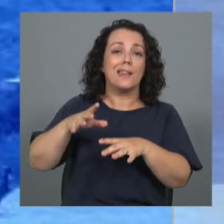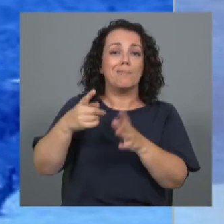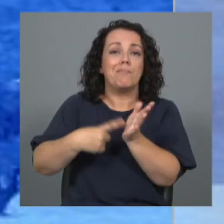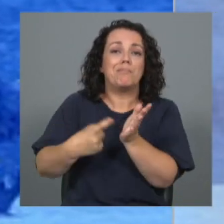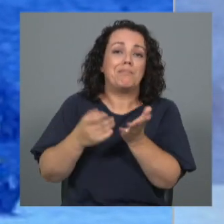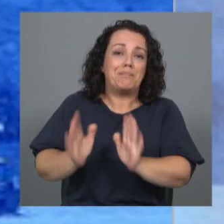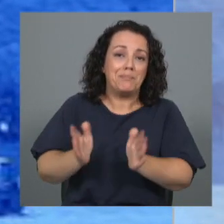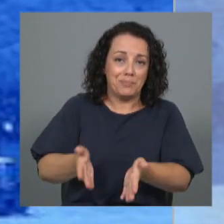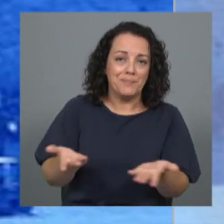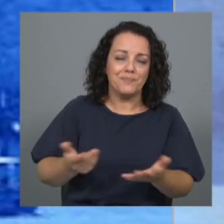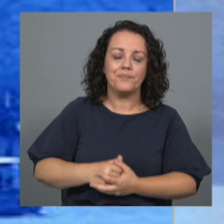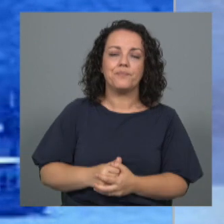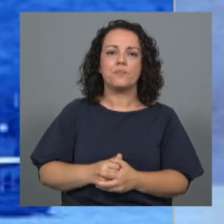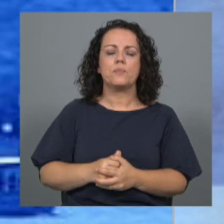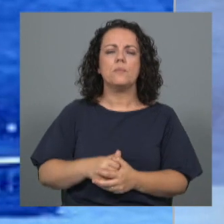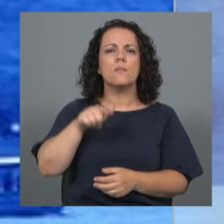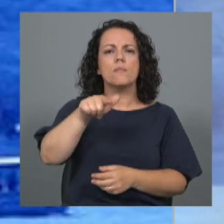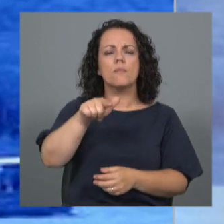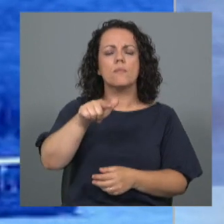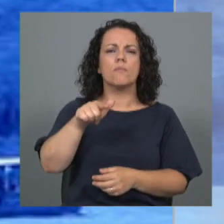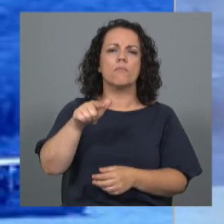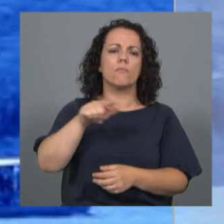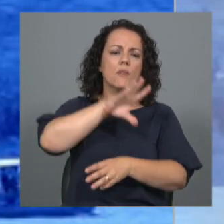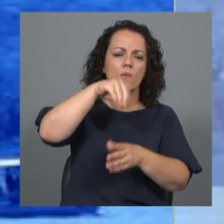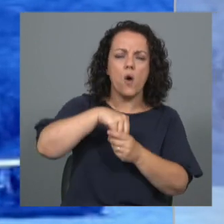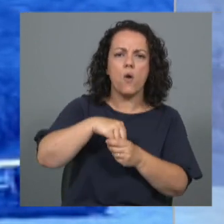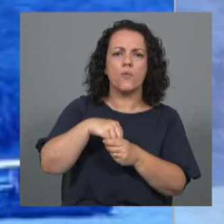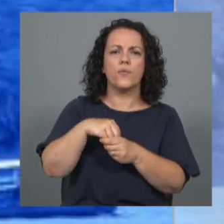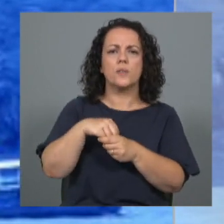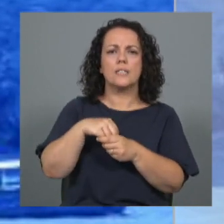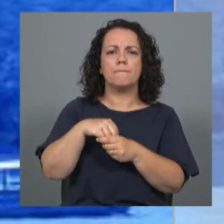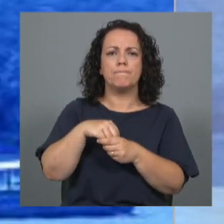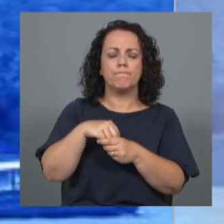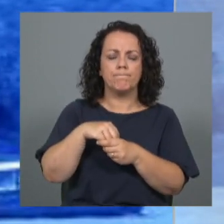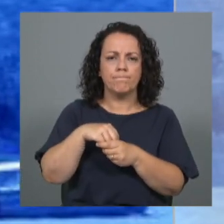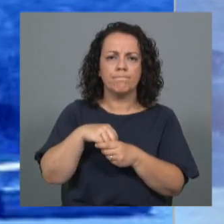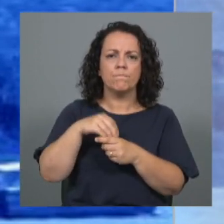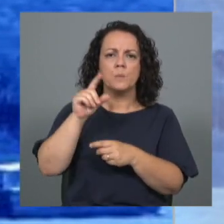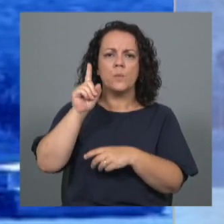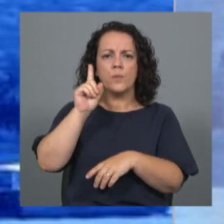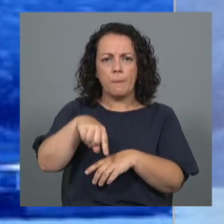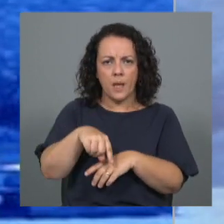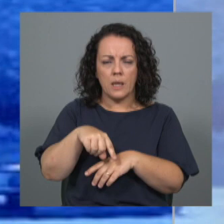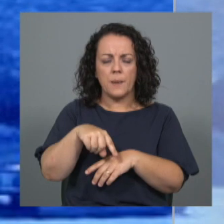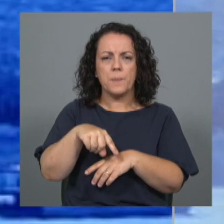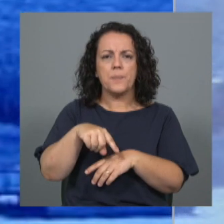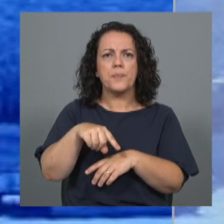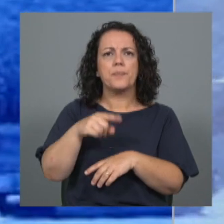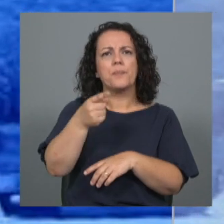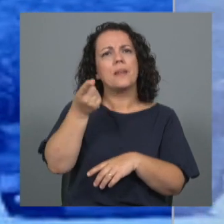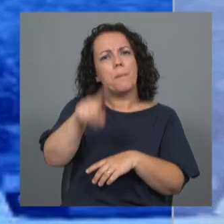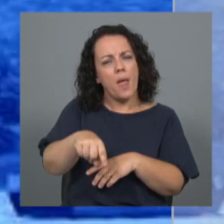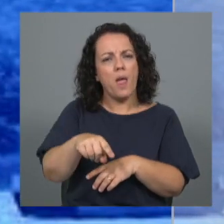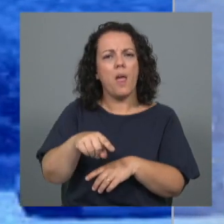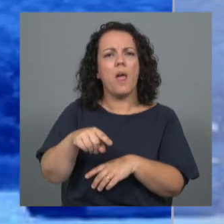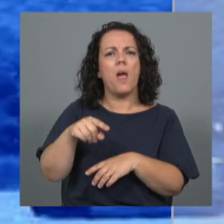nos meios envolvidos, isto liga-se também ou recebe, de alguma forma, também apoio do